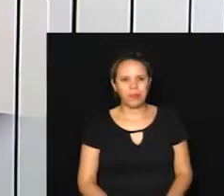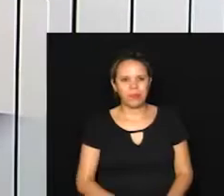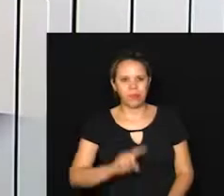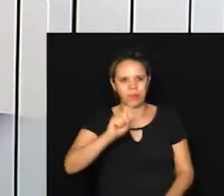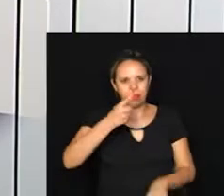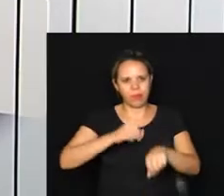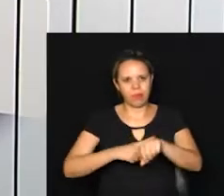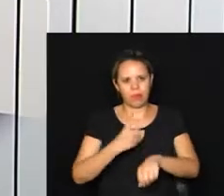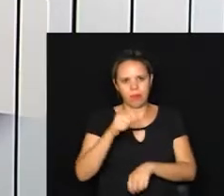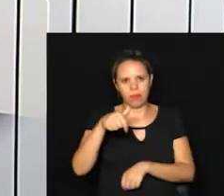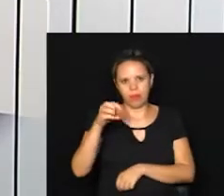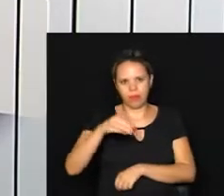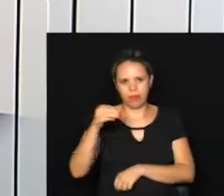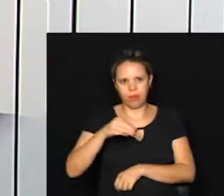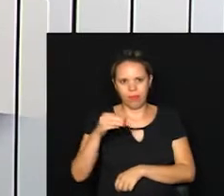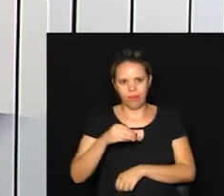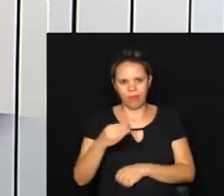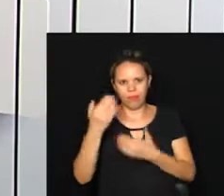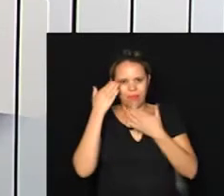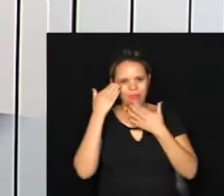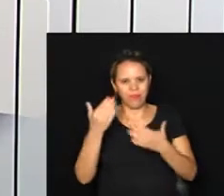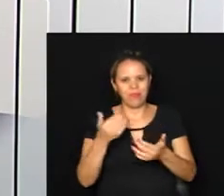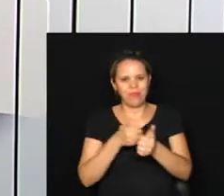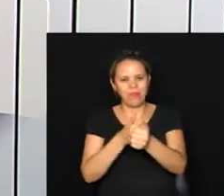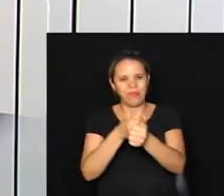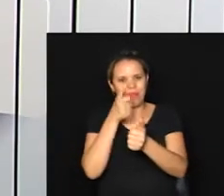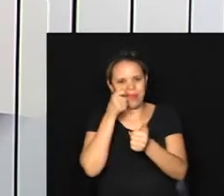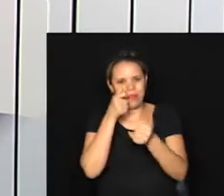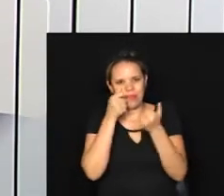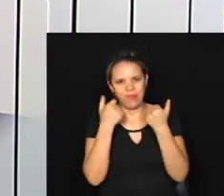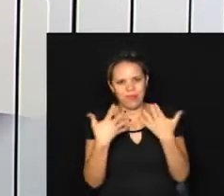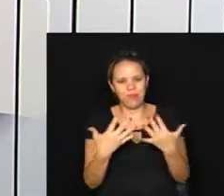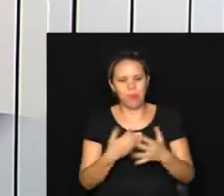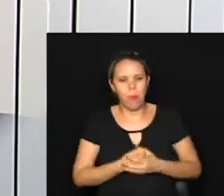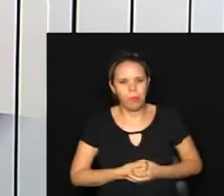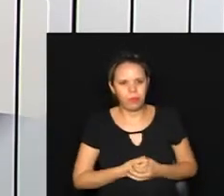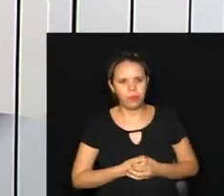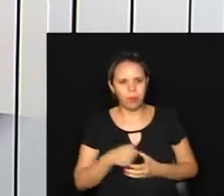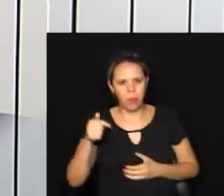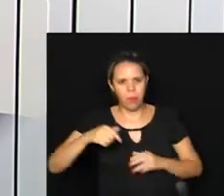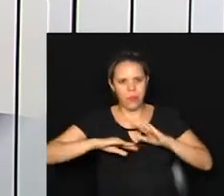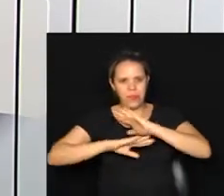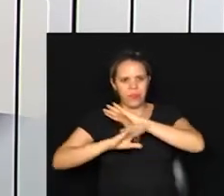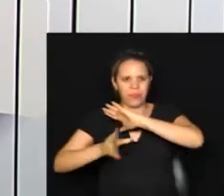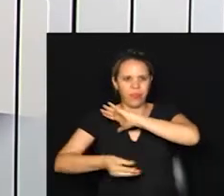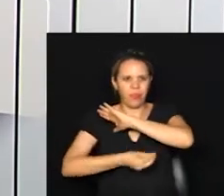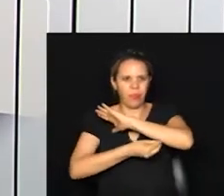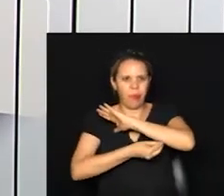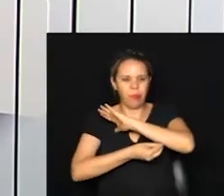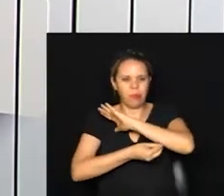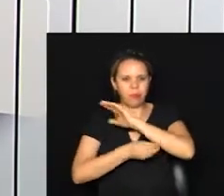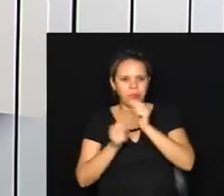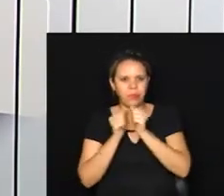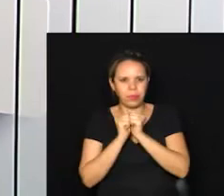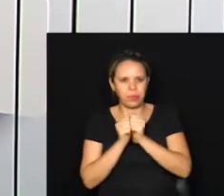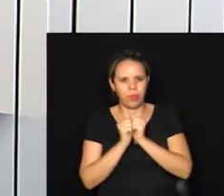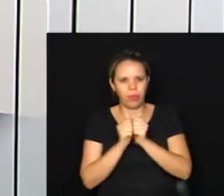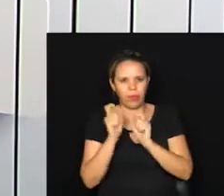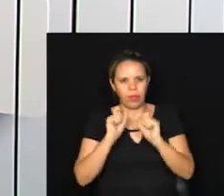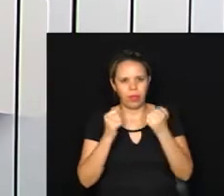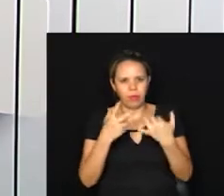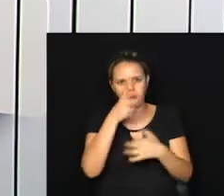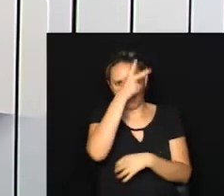Uma hora e 17 minutos, muito obrigado pela sua companhia e audiência aqui no Câmara Total, coladinho aí com a